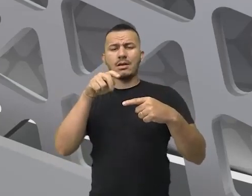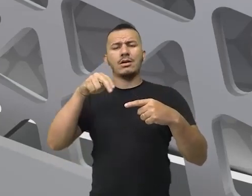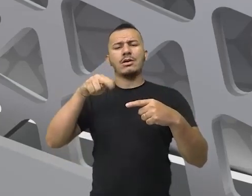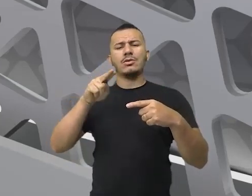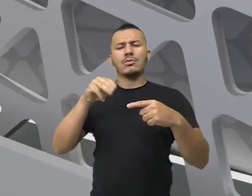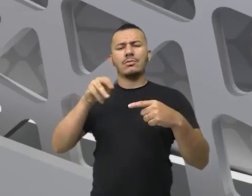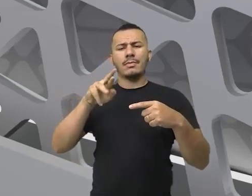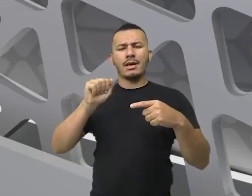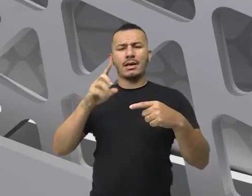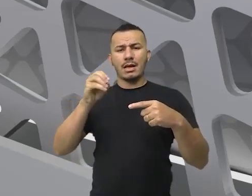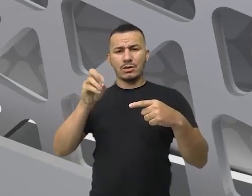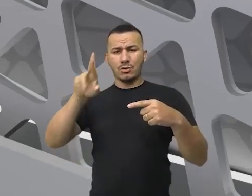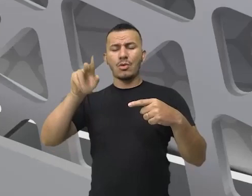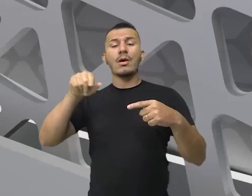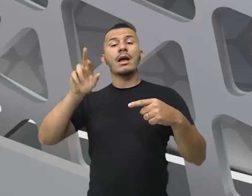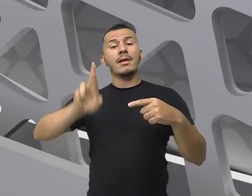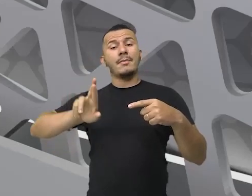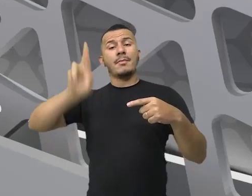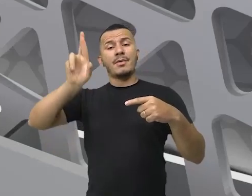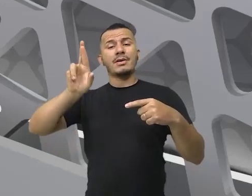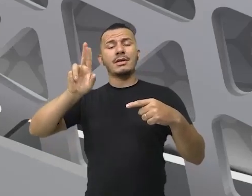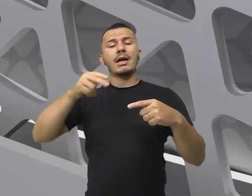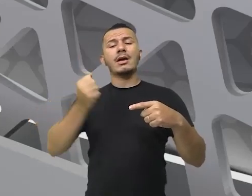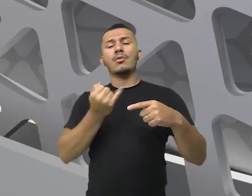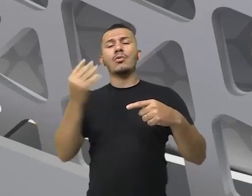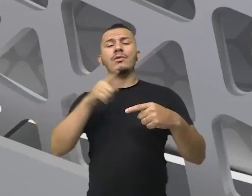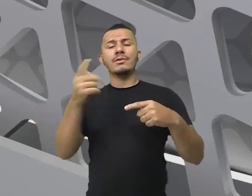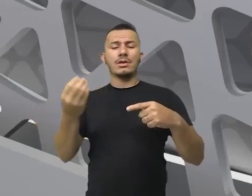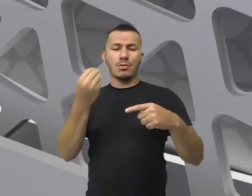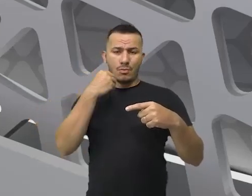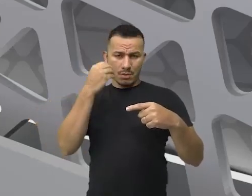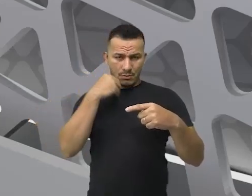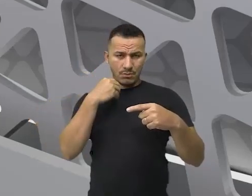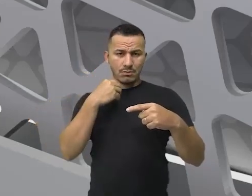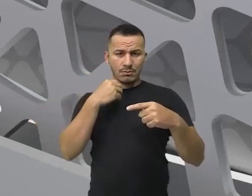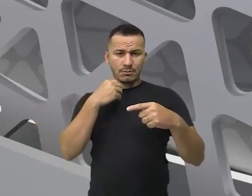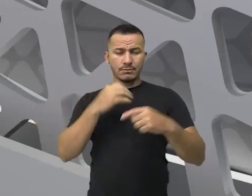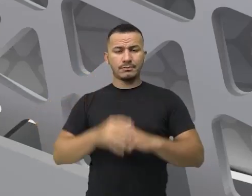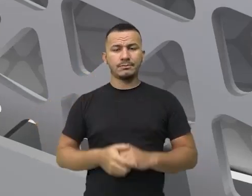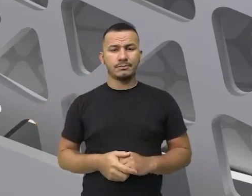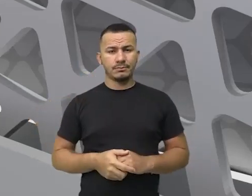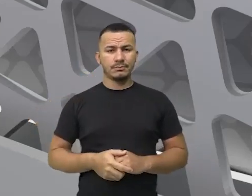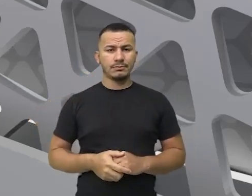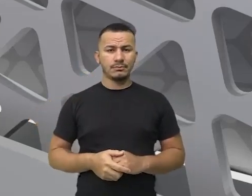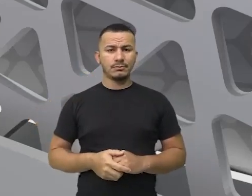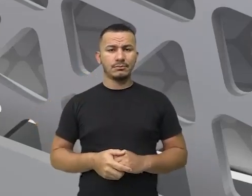numerador, ele vai representar quantas partes eu comi da pizza.